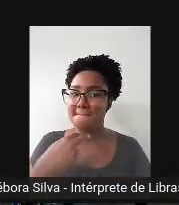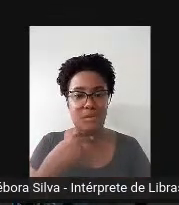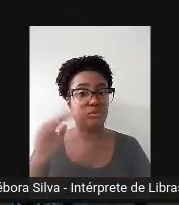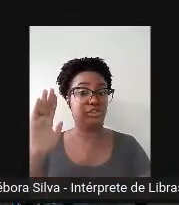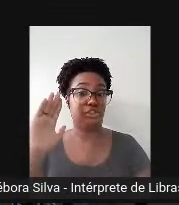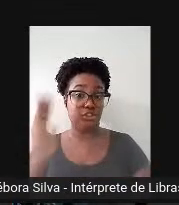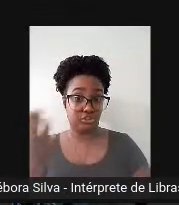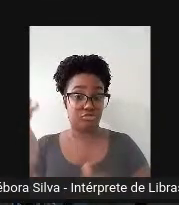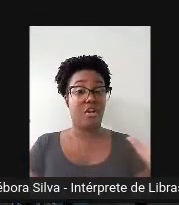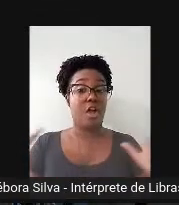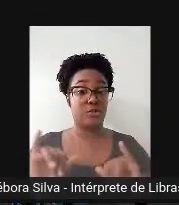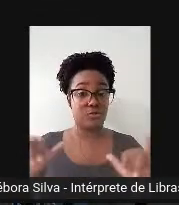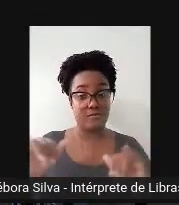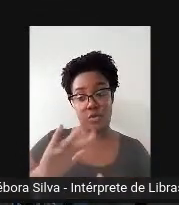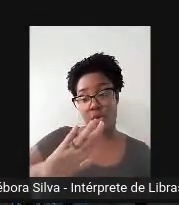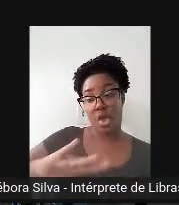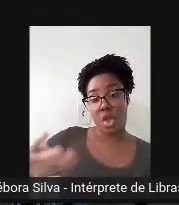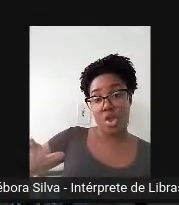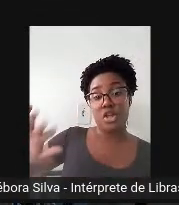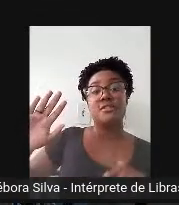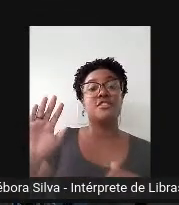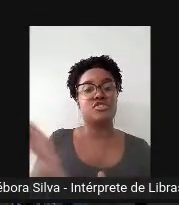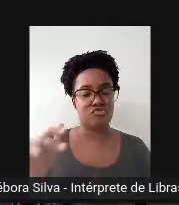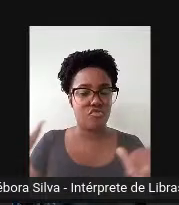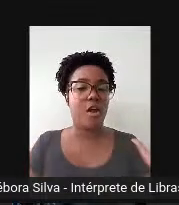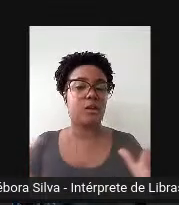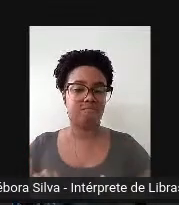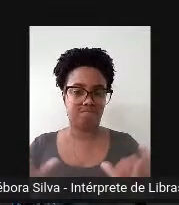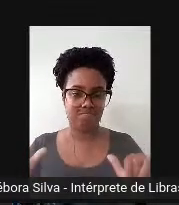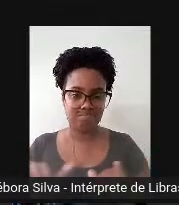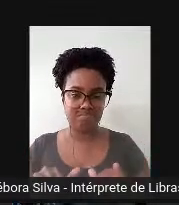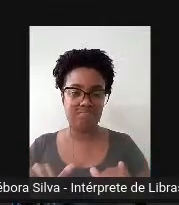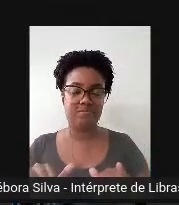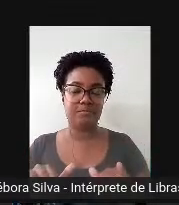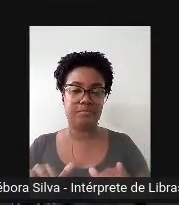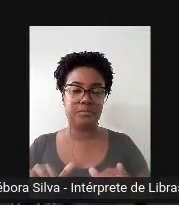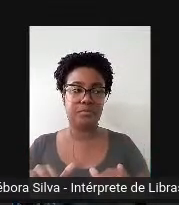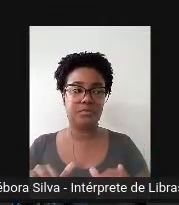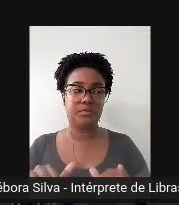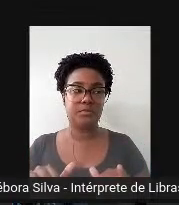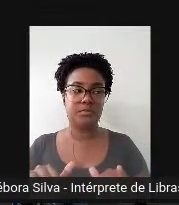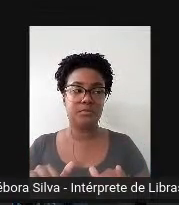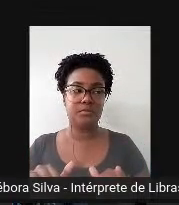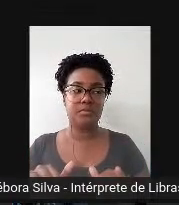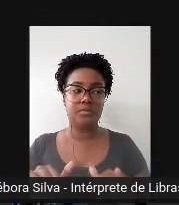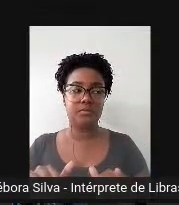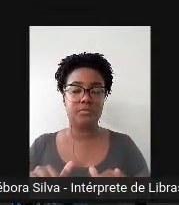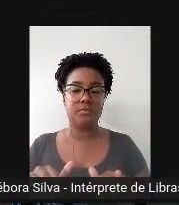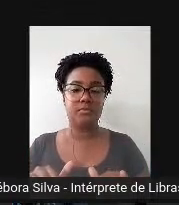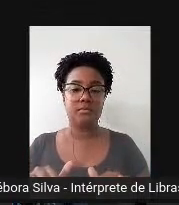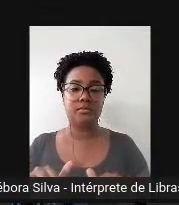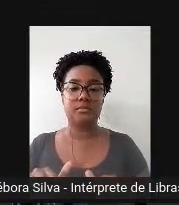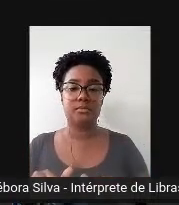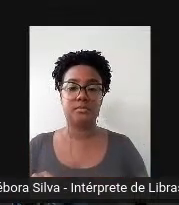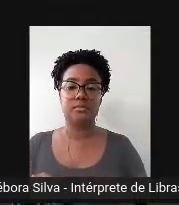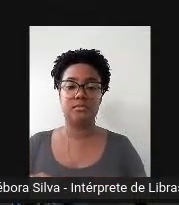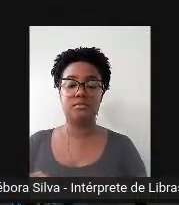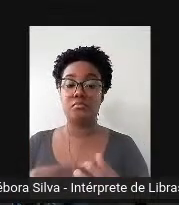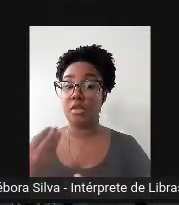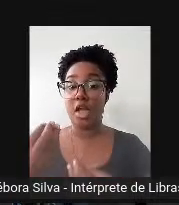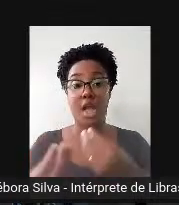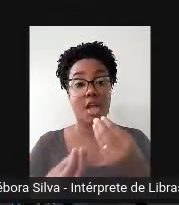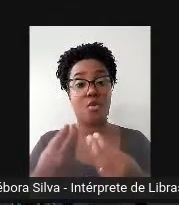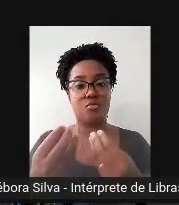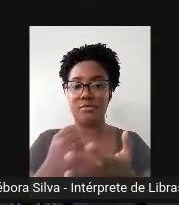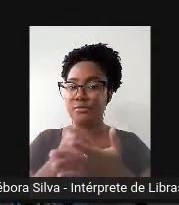da falta de alimento sobre a criança, ele pode ser permanente e pode não há como recuperar